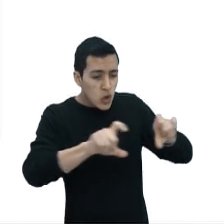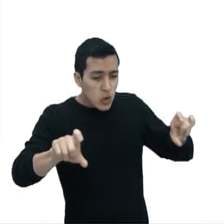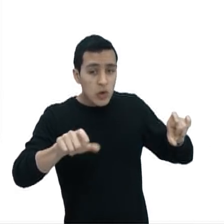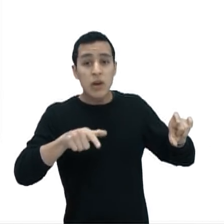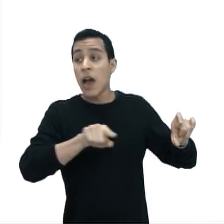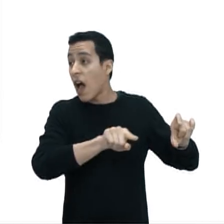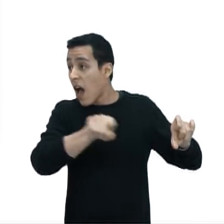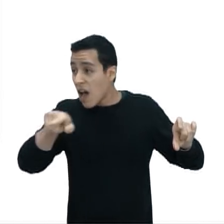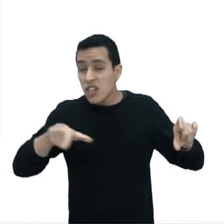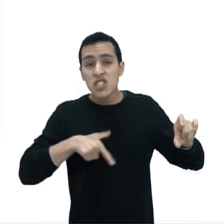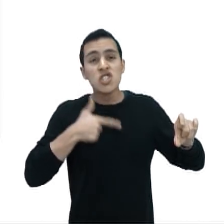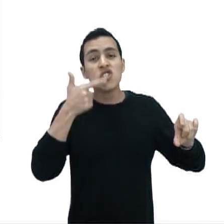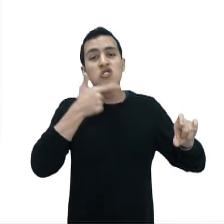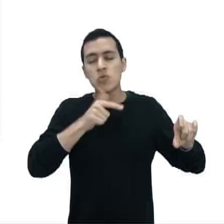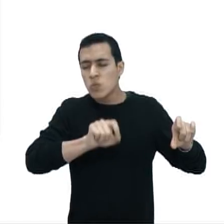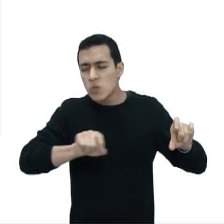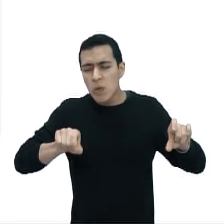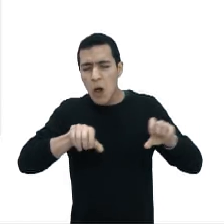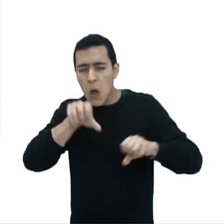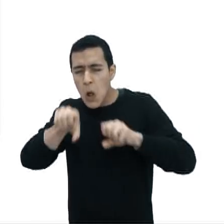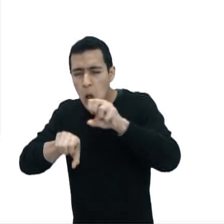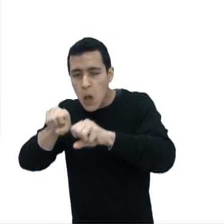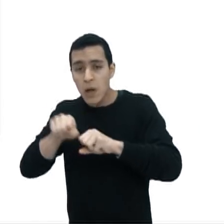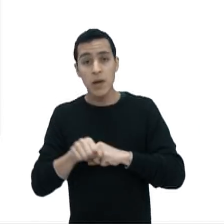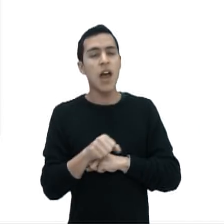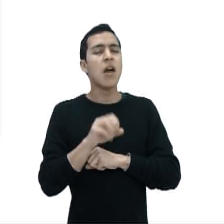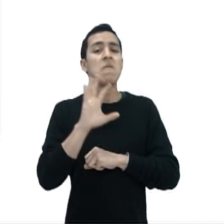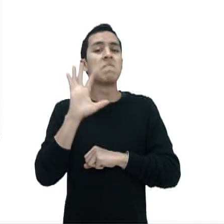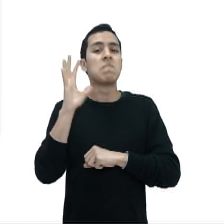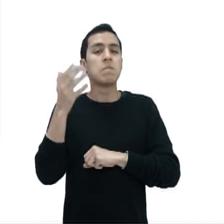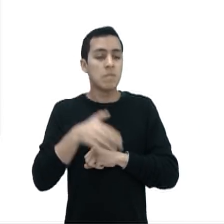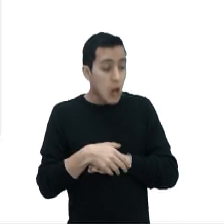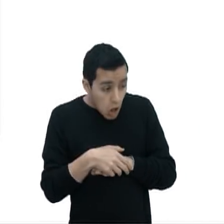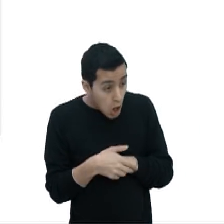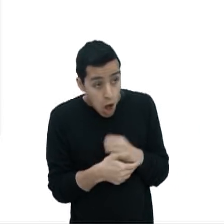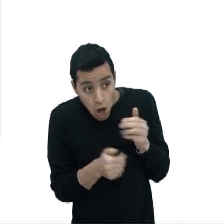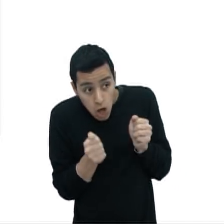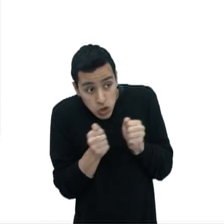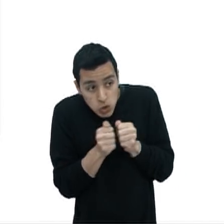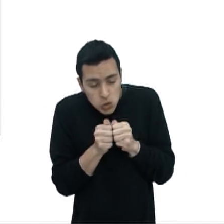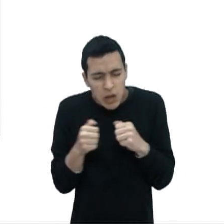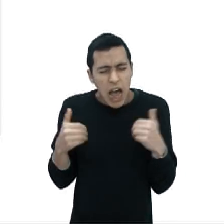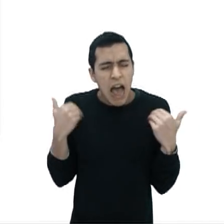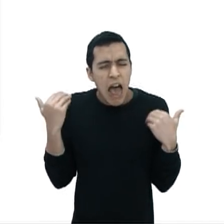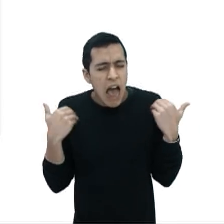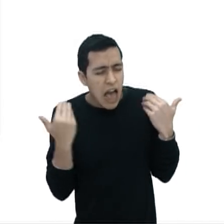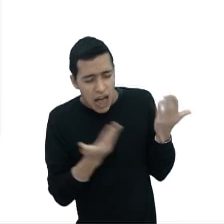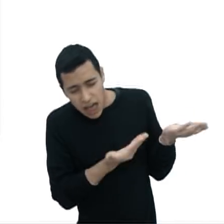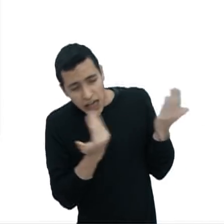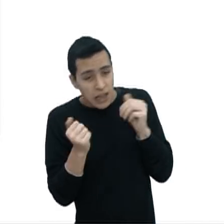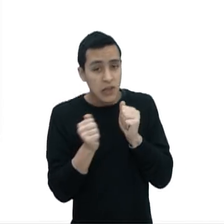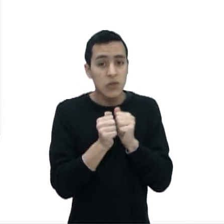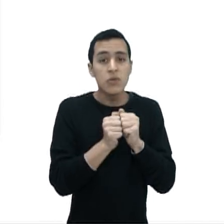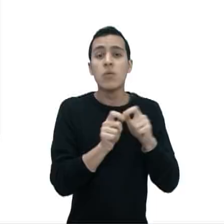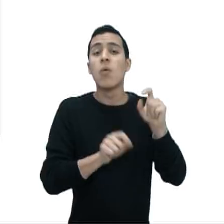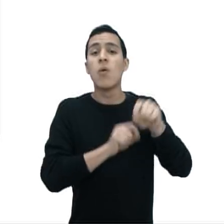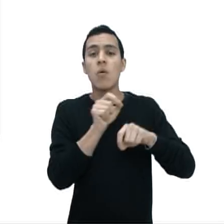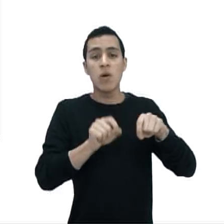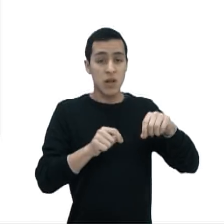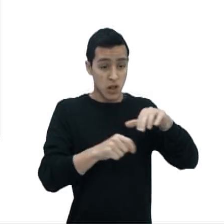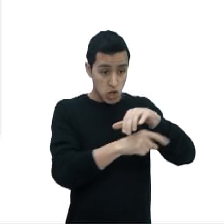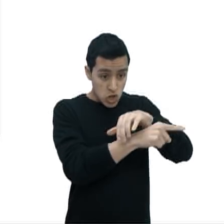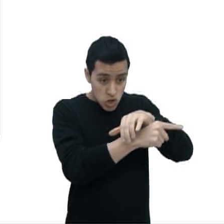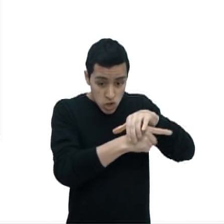queijo para comer. Certo dia, a mãe decidiu levar o rato bebê para passear, mas lá fora estava um